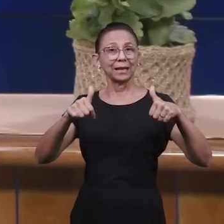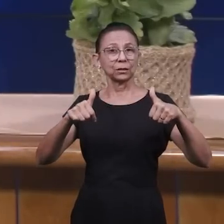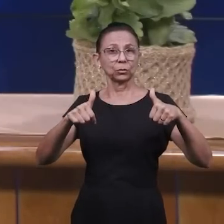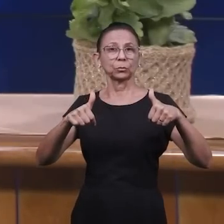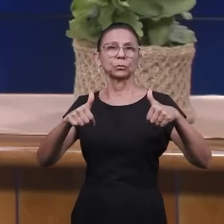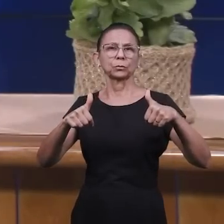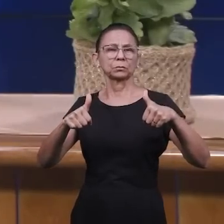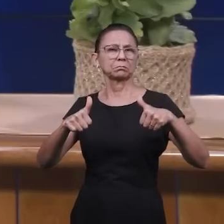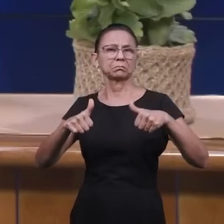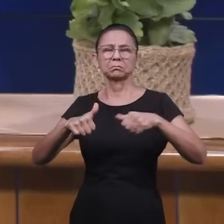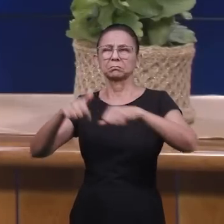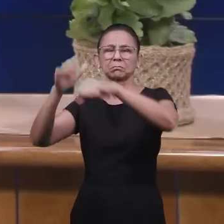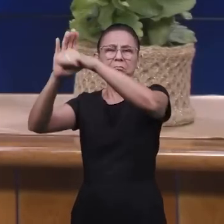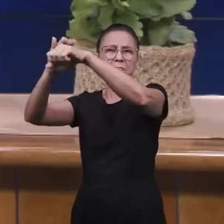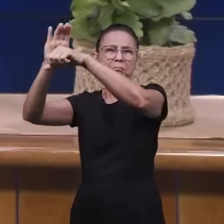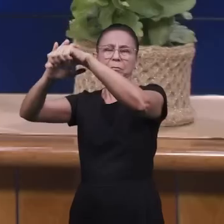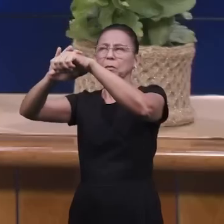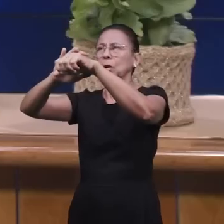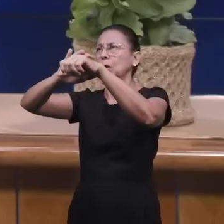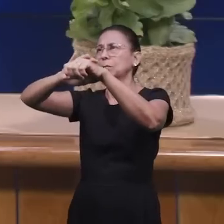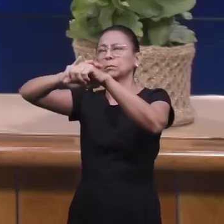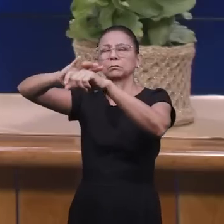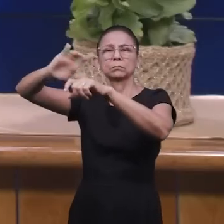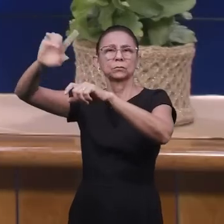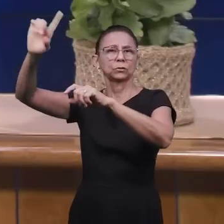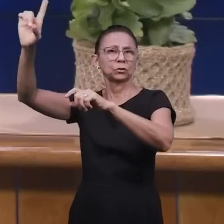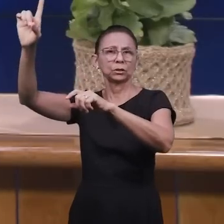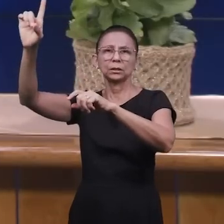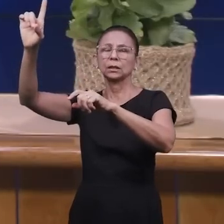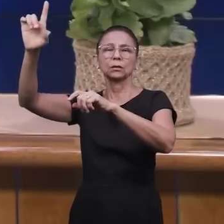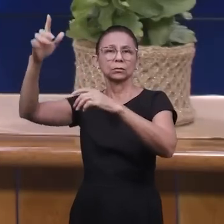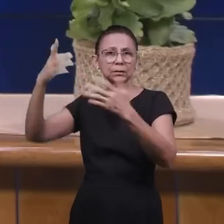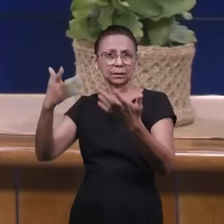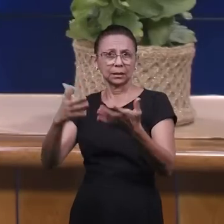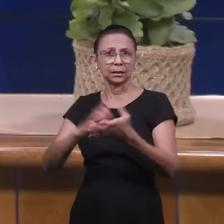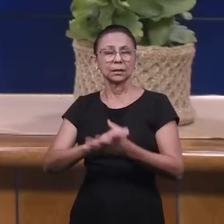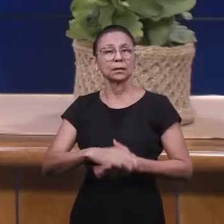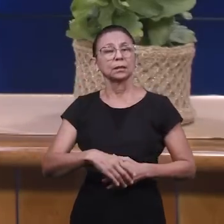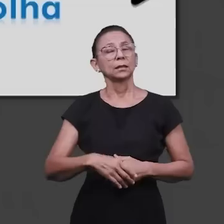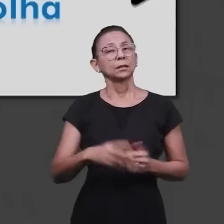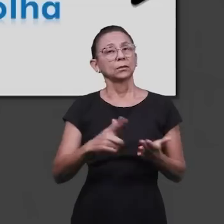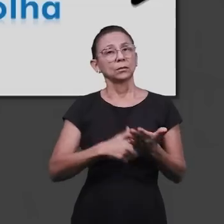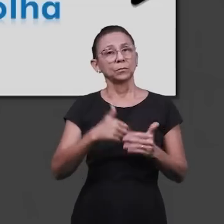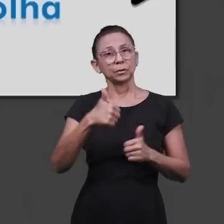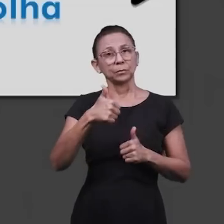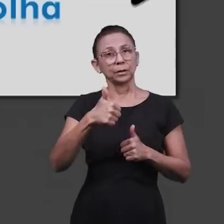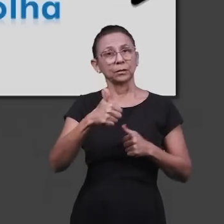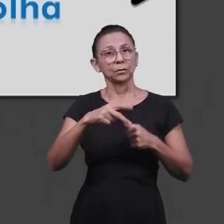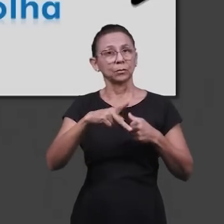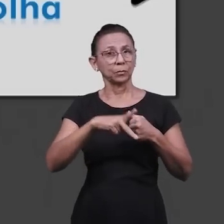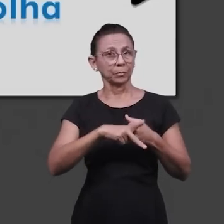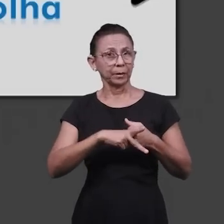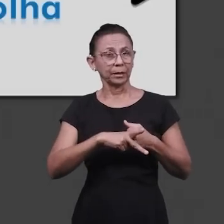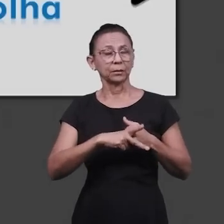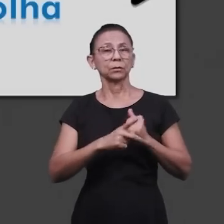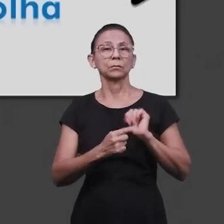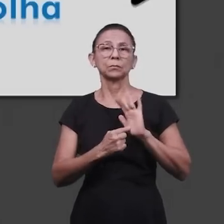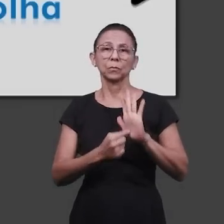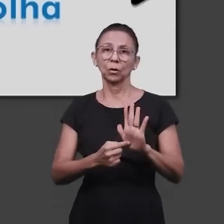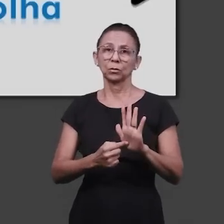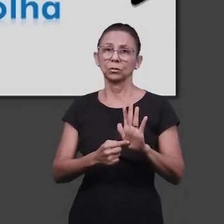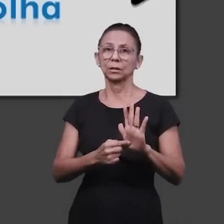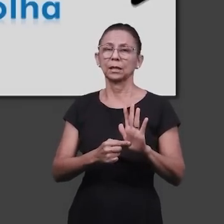Deus faz a eleição do homem, elege o homem. Às vezes o homem nem sabe que ele é eleito. E há um momento que ele